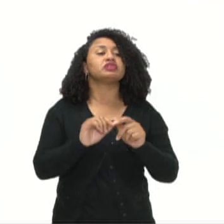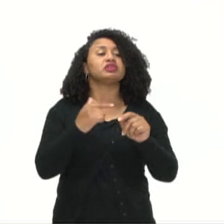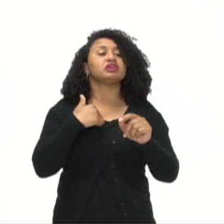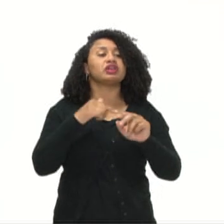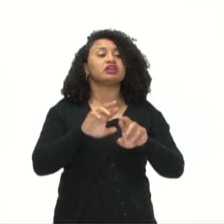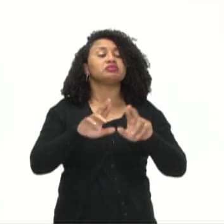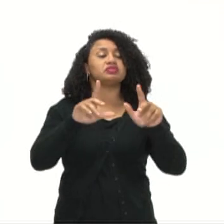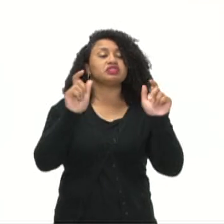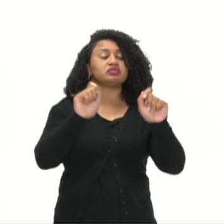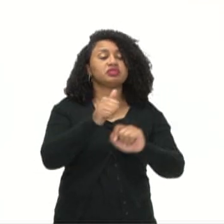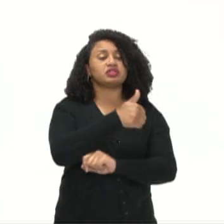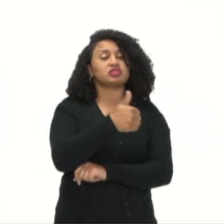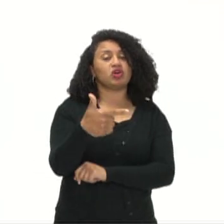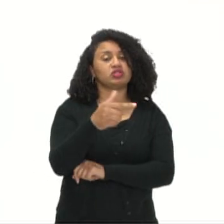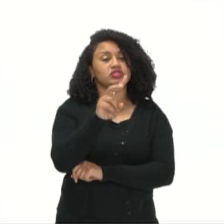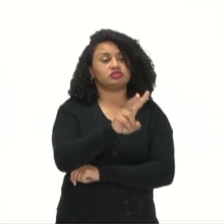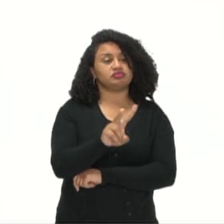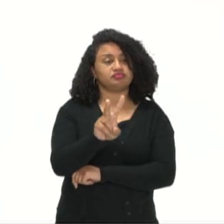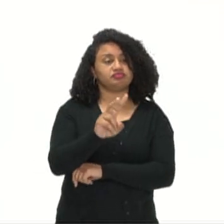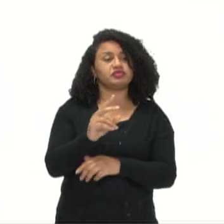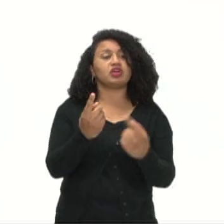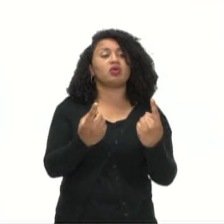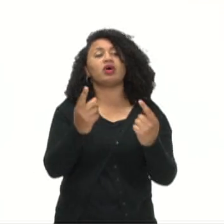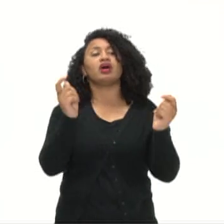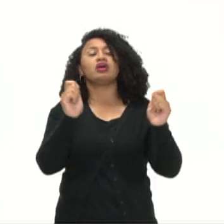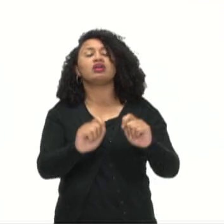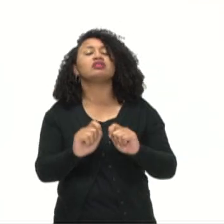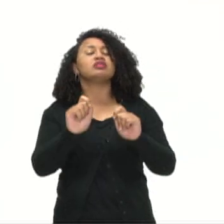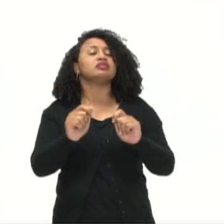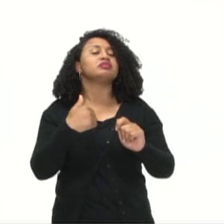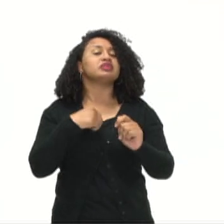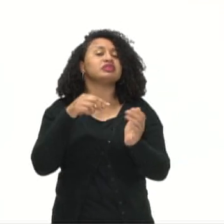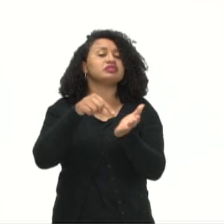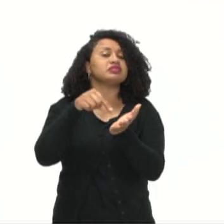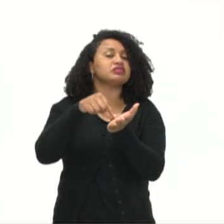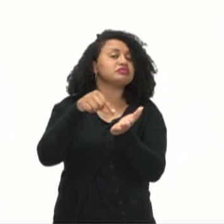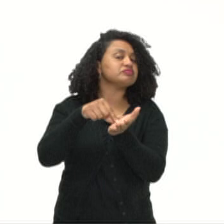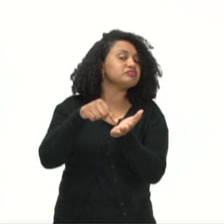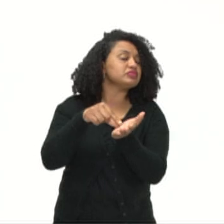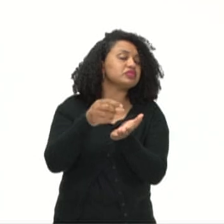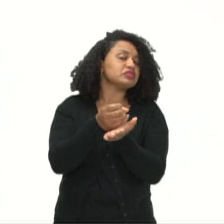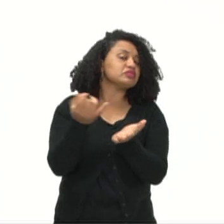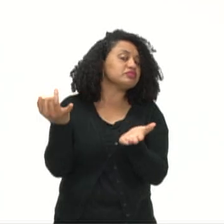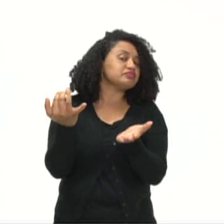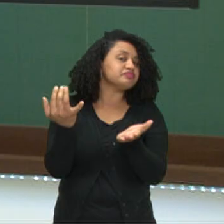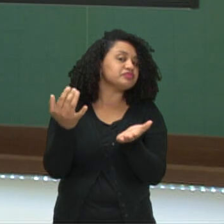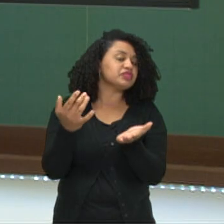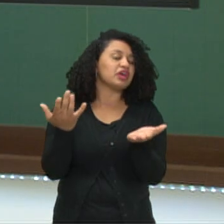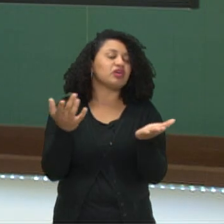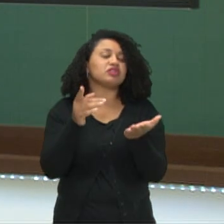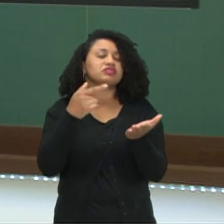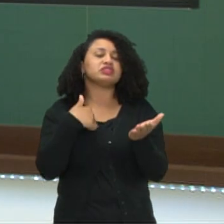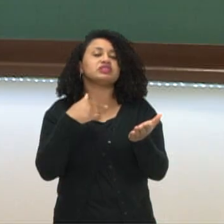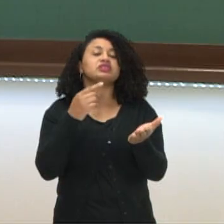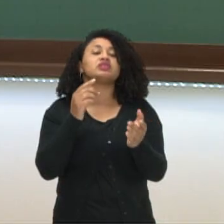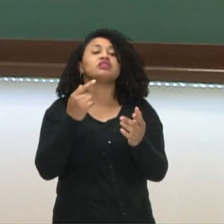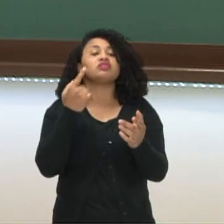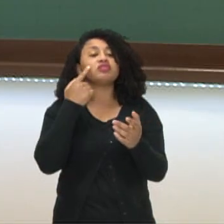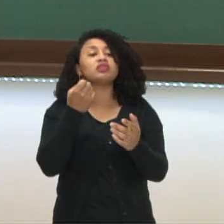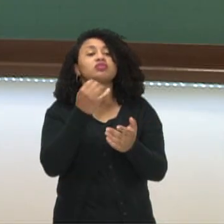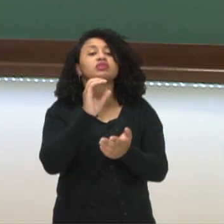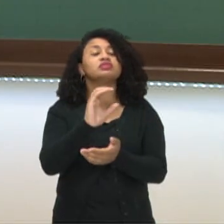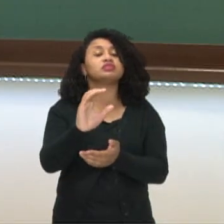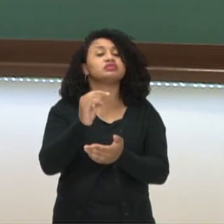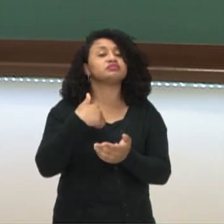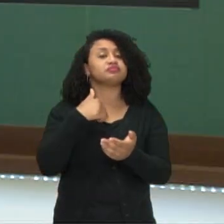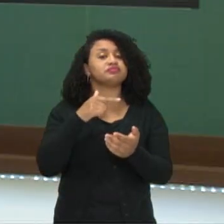potencial de 12 volts. Qual é a capacitância desse capacitor? Então é para você determinar a capacitância do